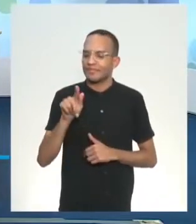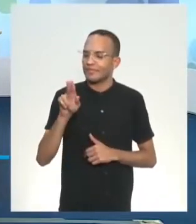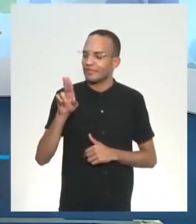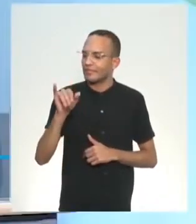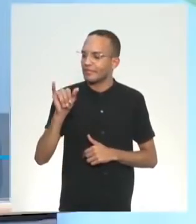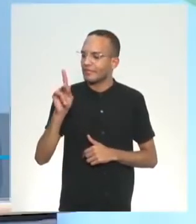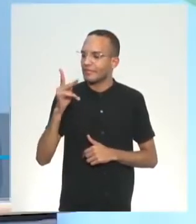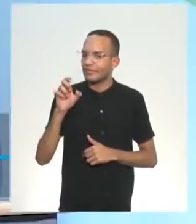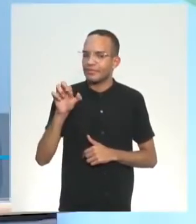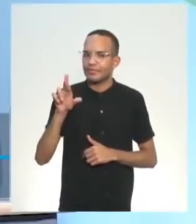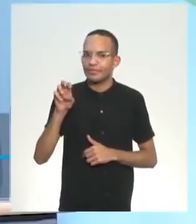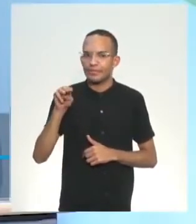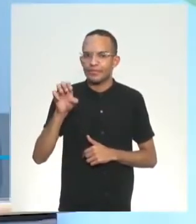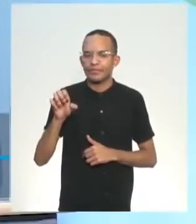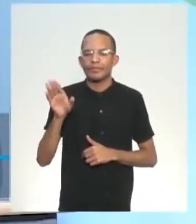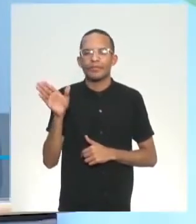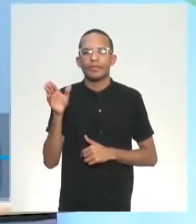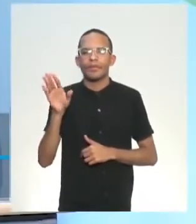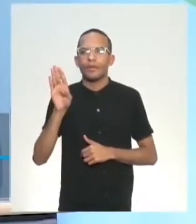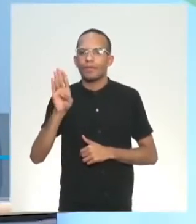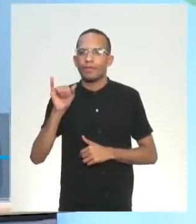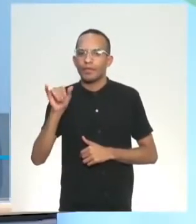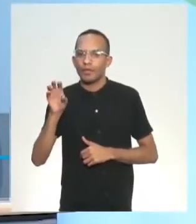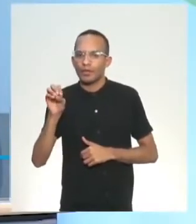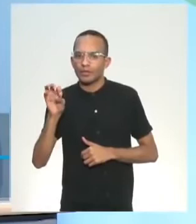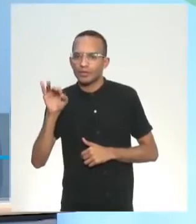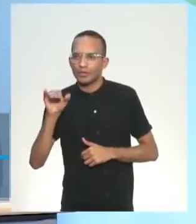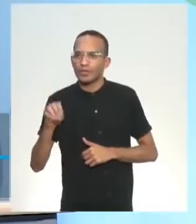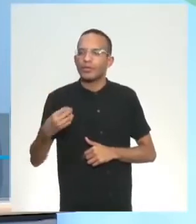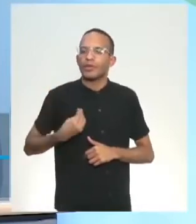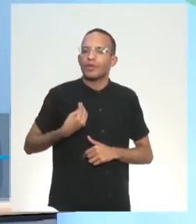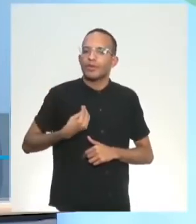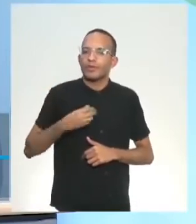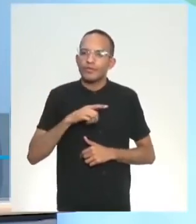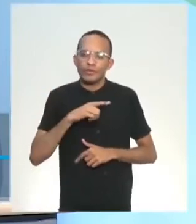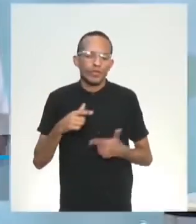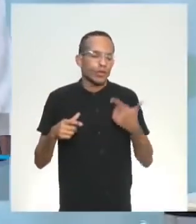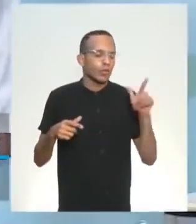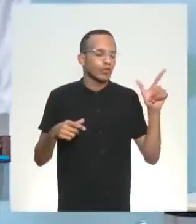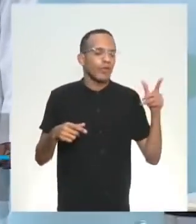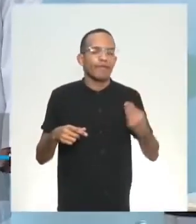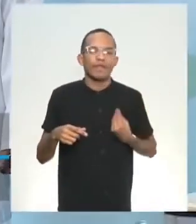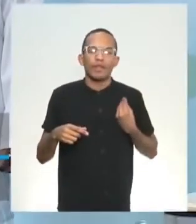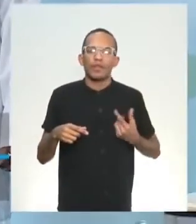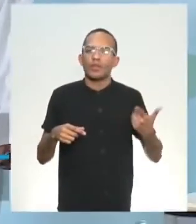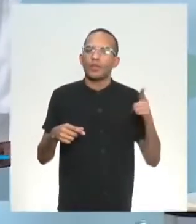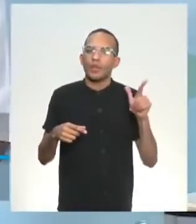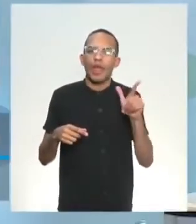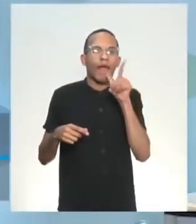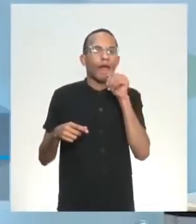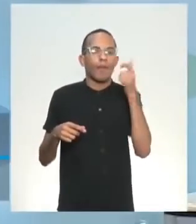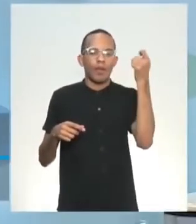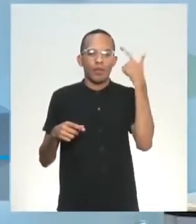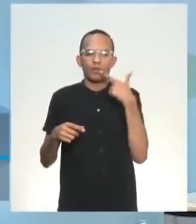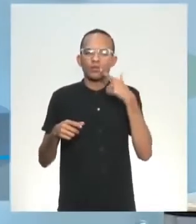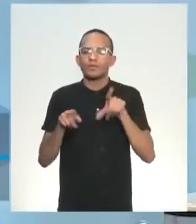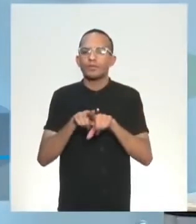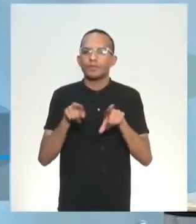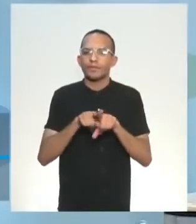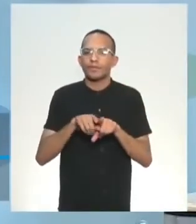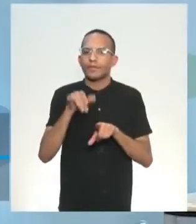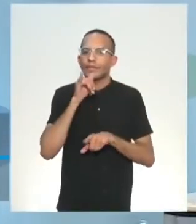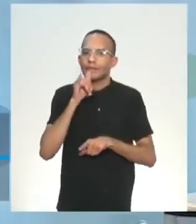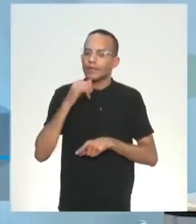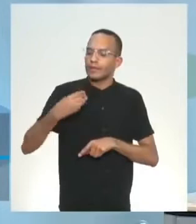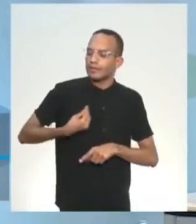Guilherme. Bióticos, seres produtores, abiótico, água e luz. Oba, então perfeito. Então quando eu falo de seres produtores, né,